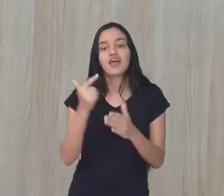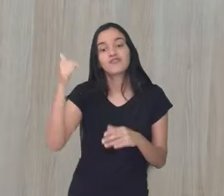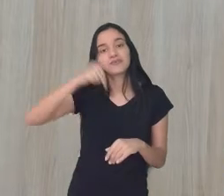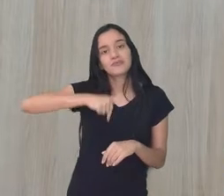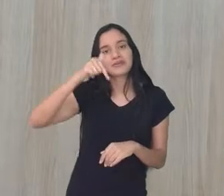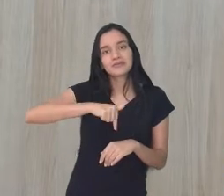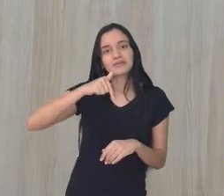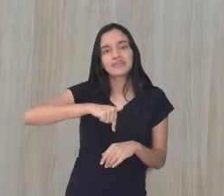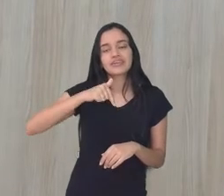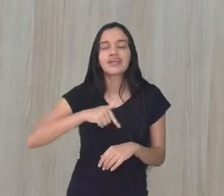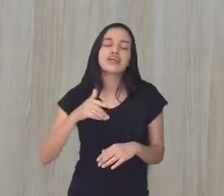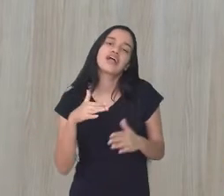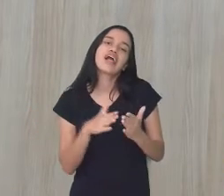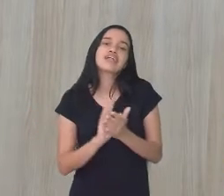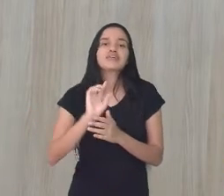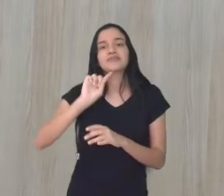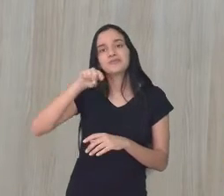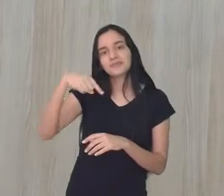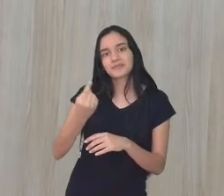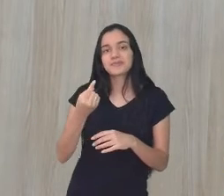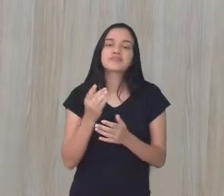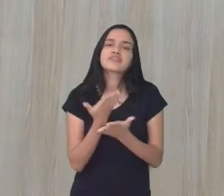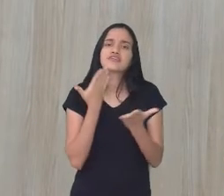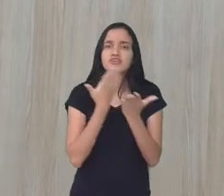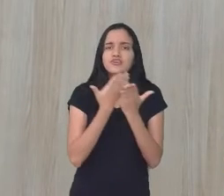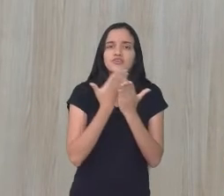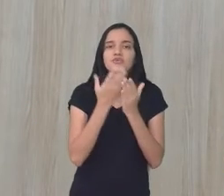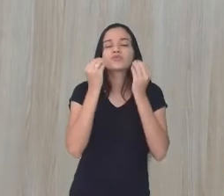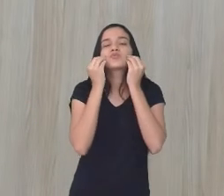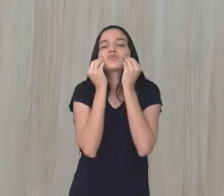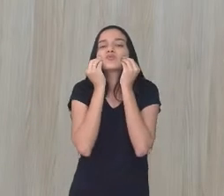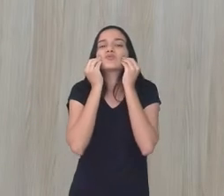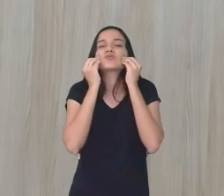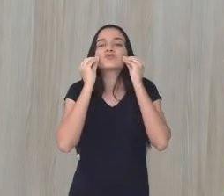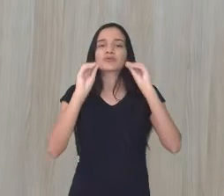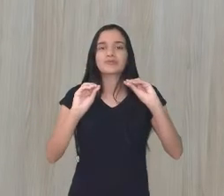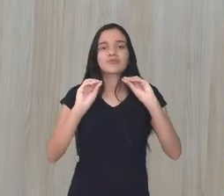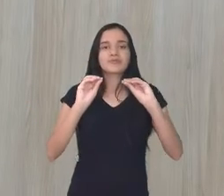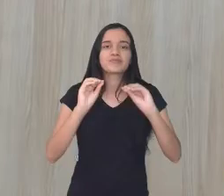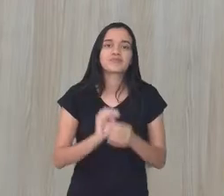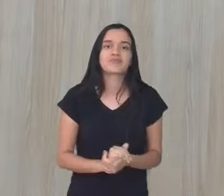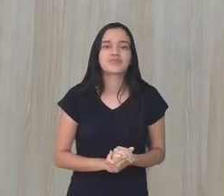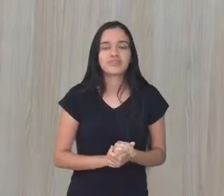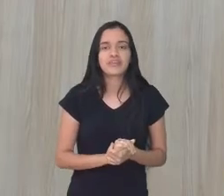ficando por aqui. Até o próximo momento de estudo. Um beijo no coração.